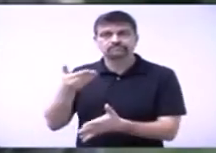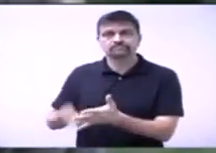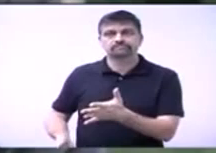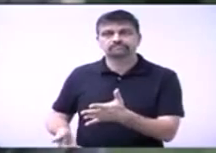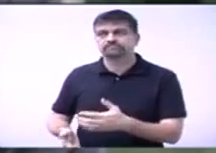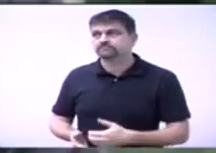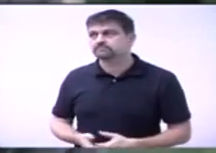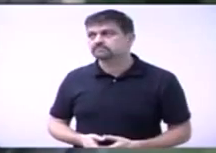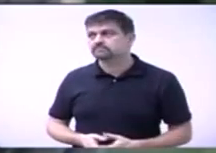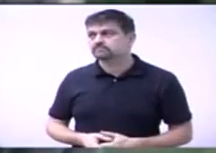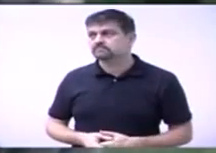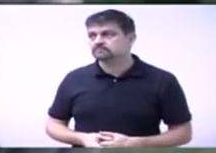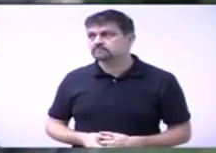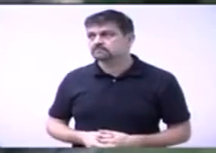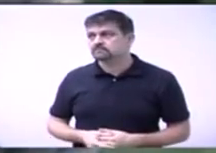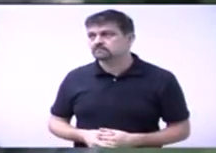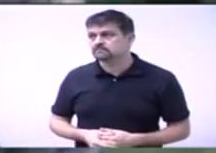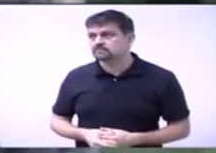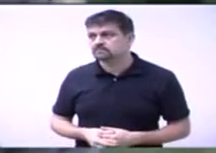tempo.